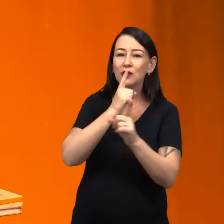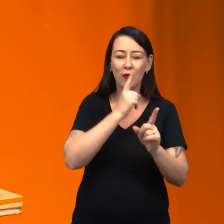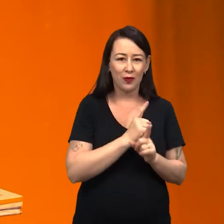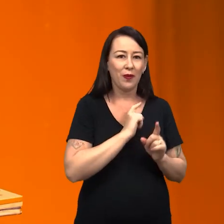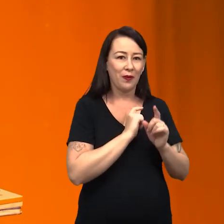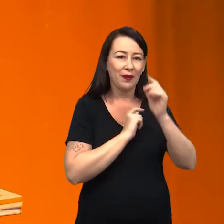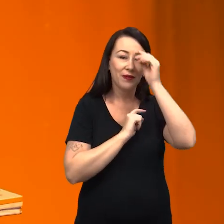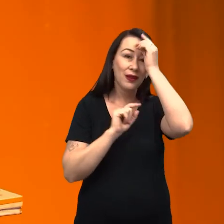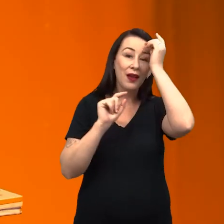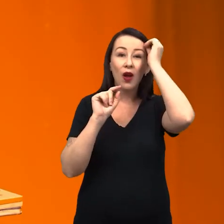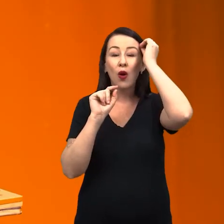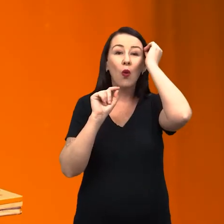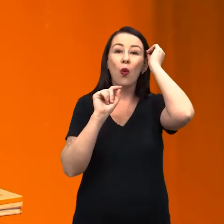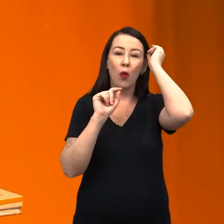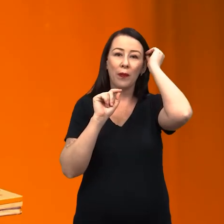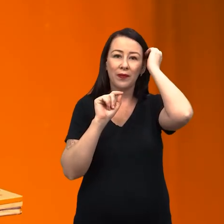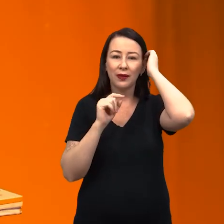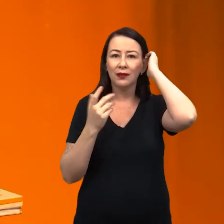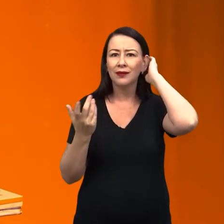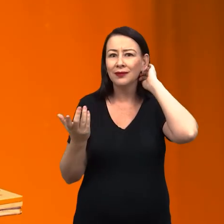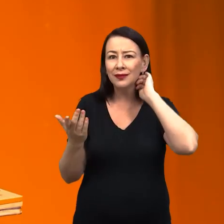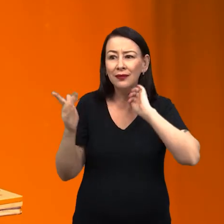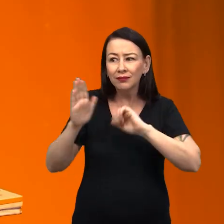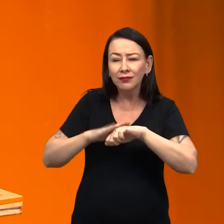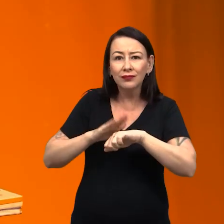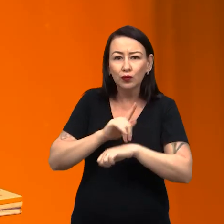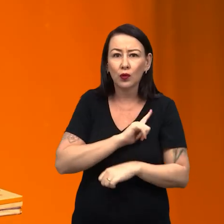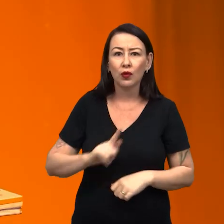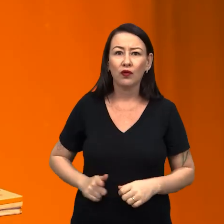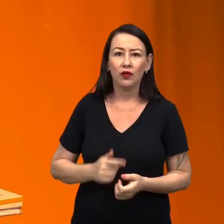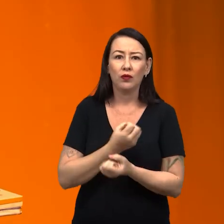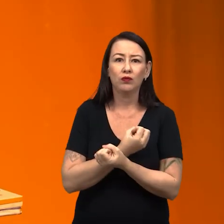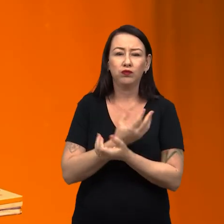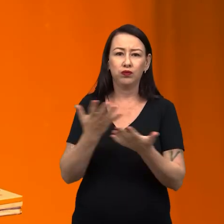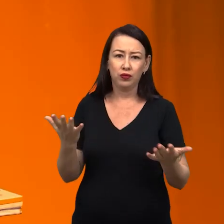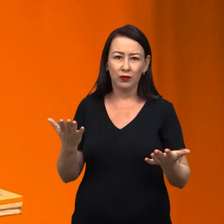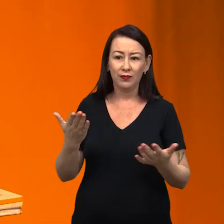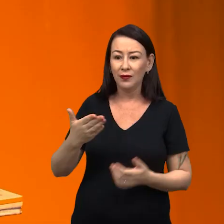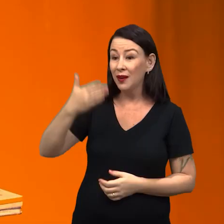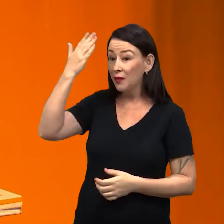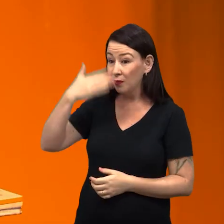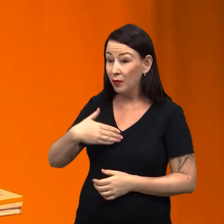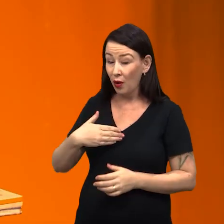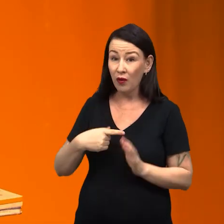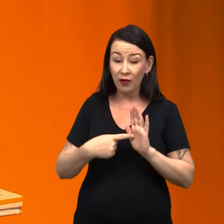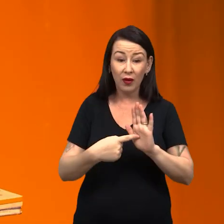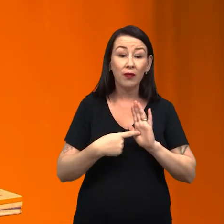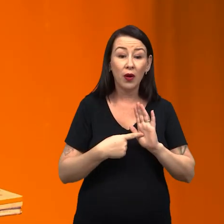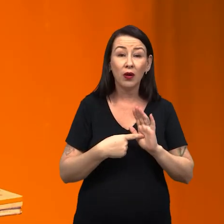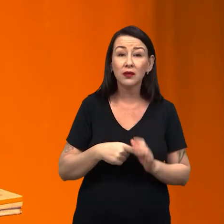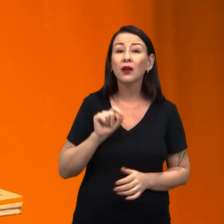isso está falando, é um retrato para a gente do que está acontecendo no mundo.